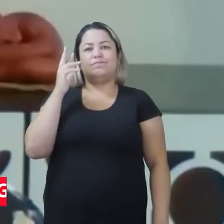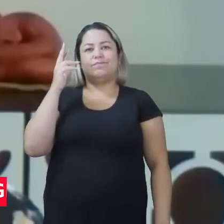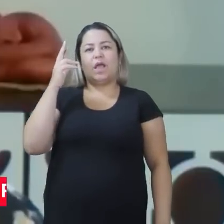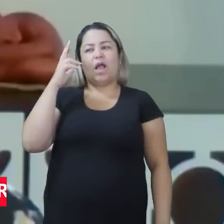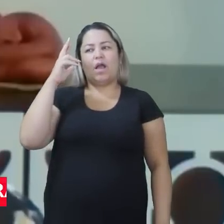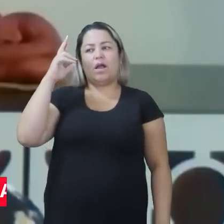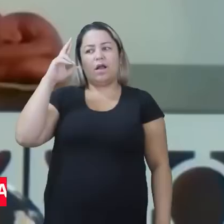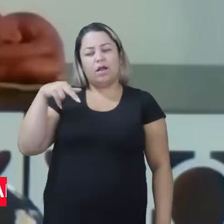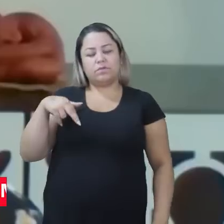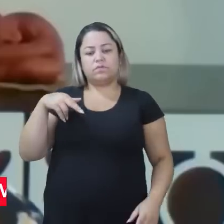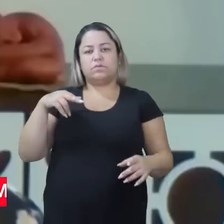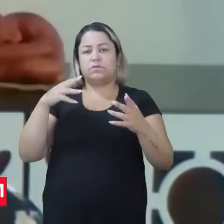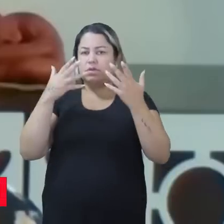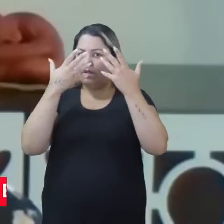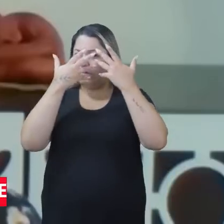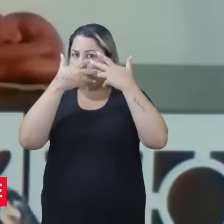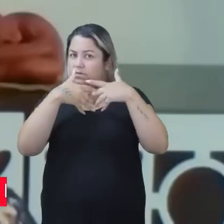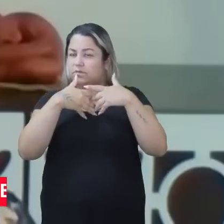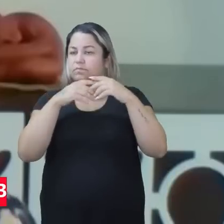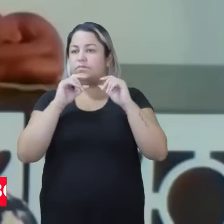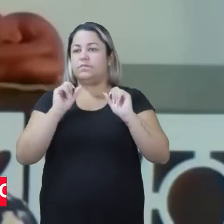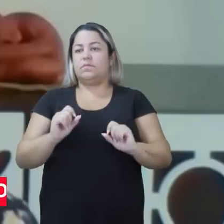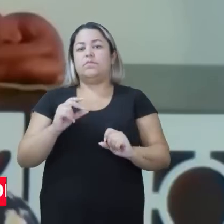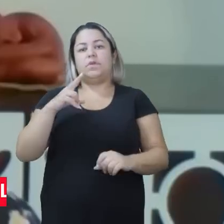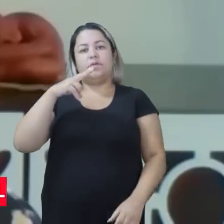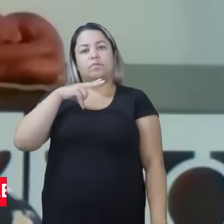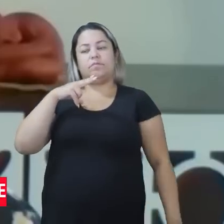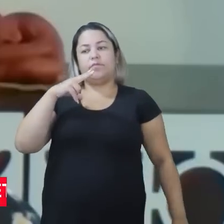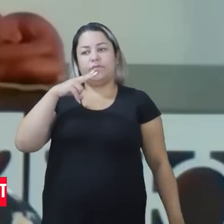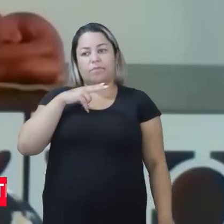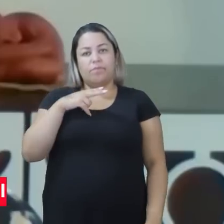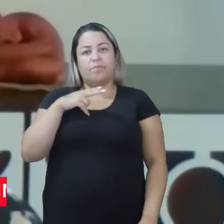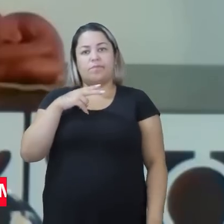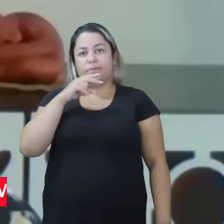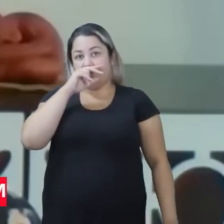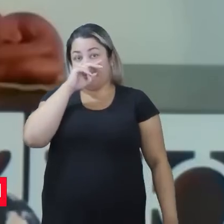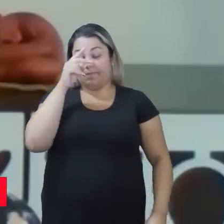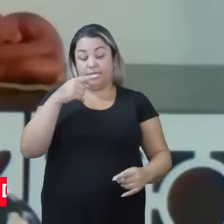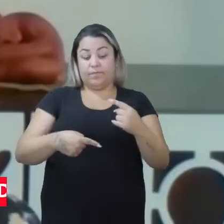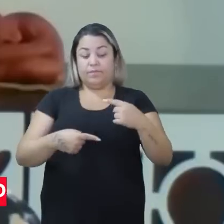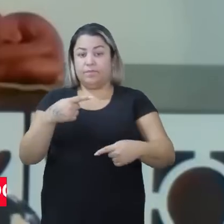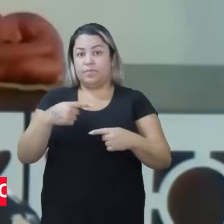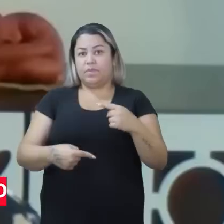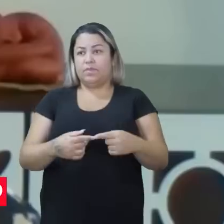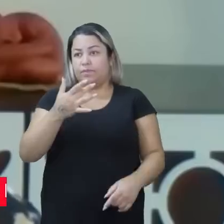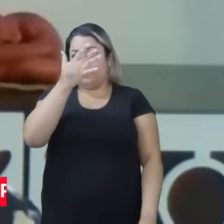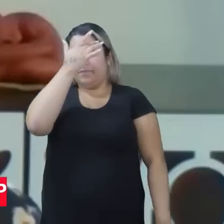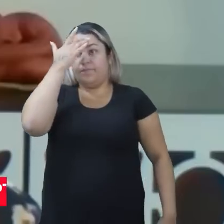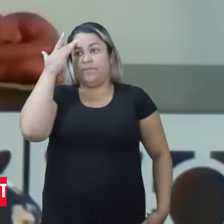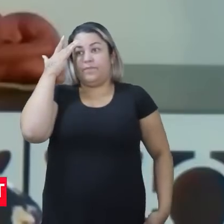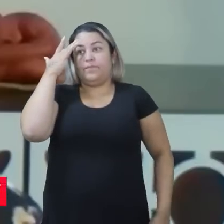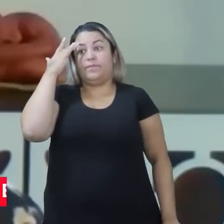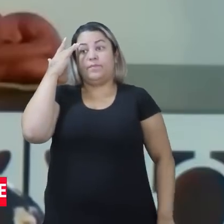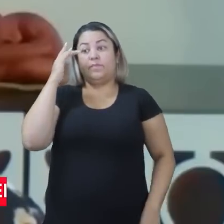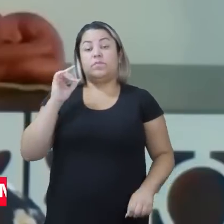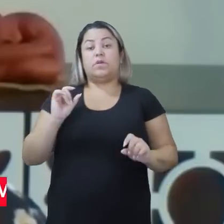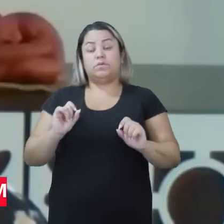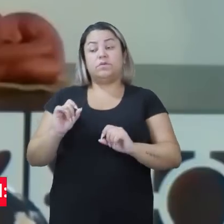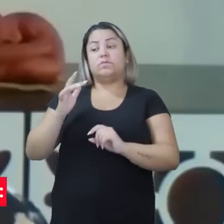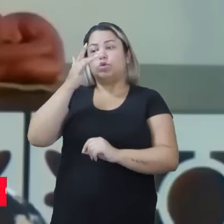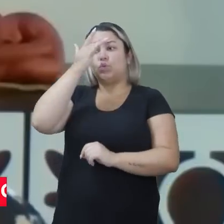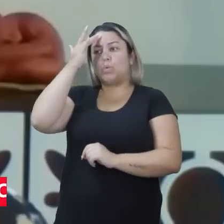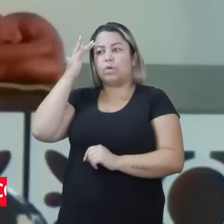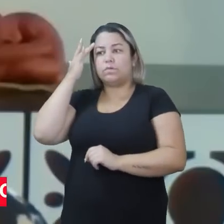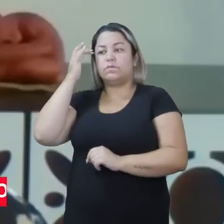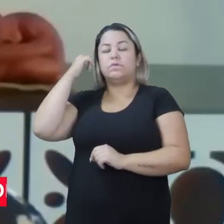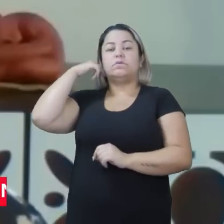racionalidade, tanto da racionalidade pessoal quanto da racionalidade política dessas pessoas, né? Essas pessoas, em